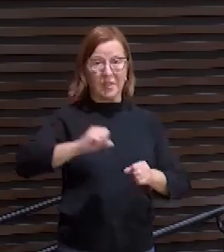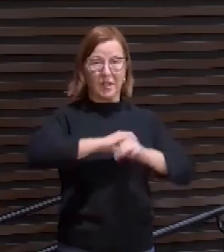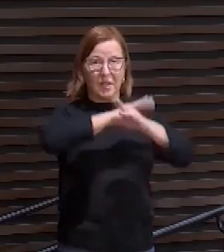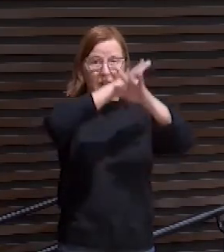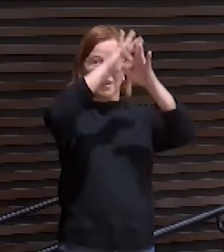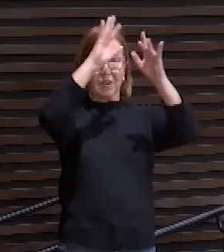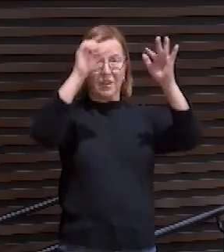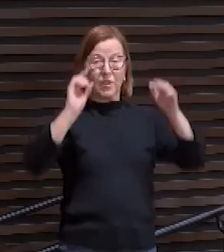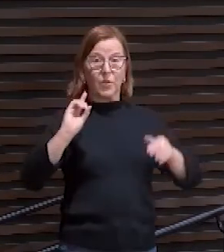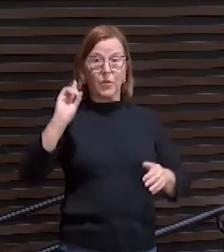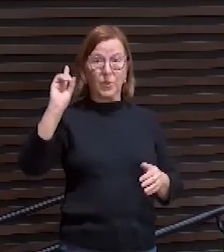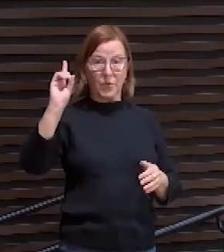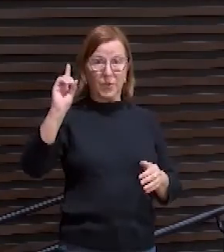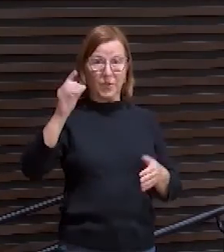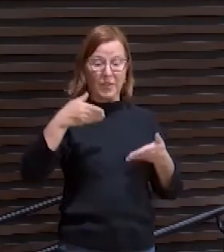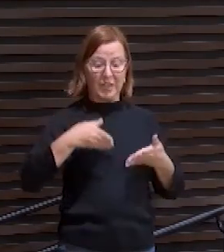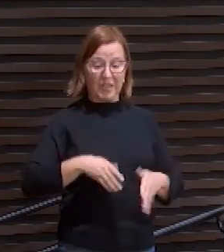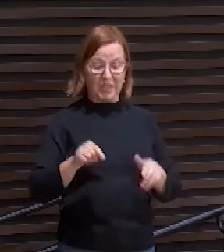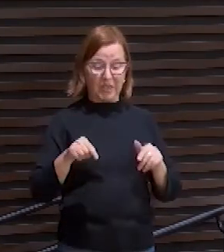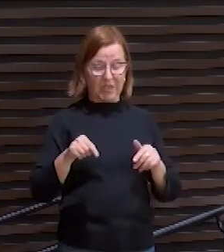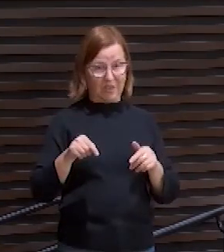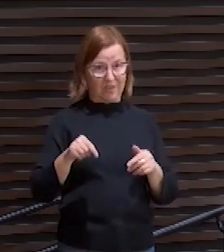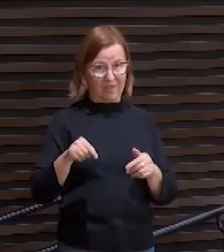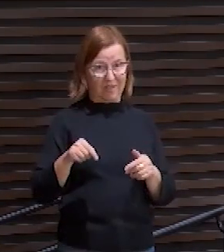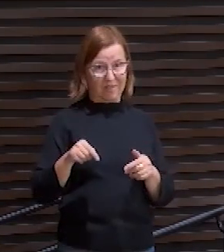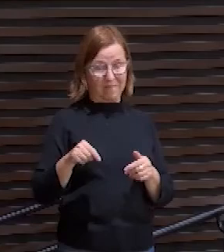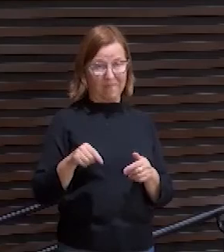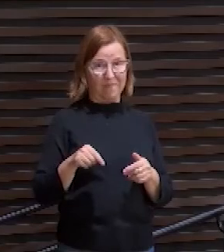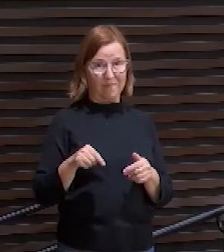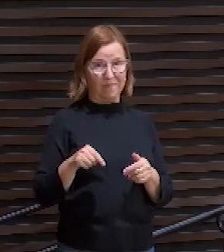Deus encarnado, a segunda pessoa da Trindade.